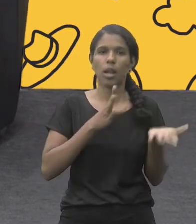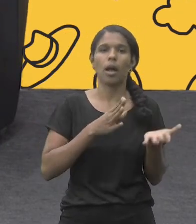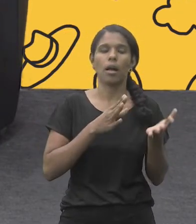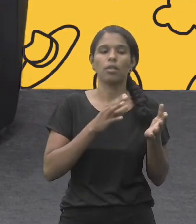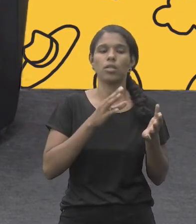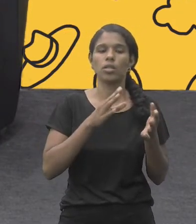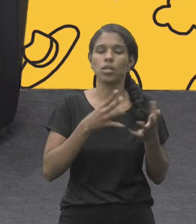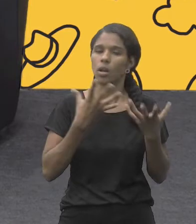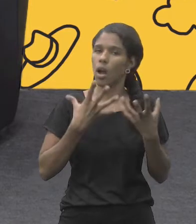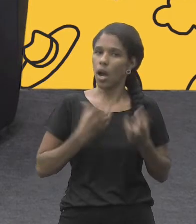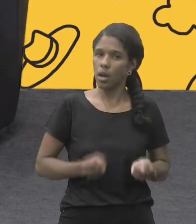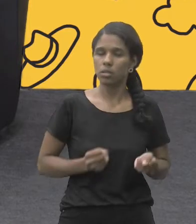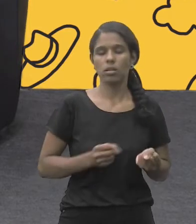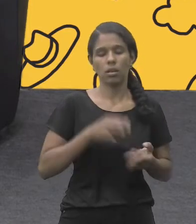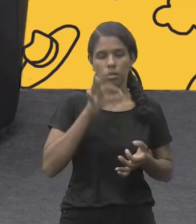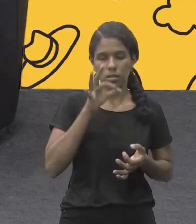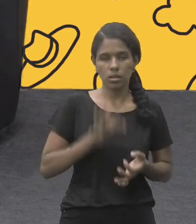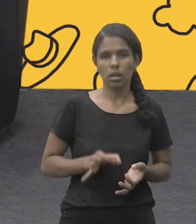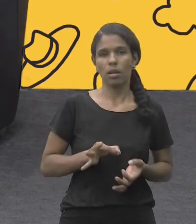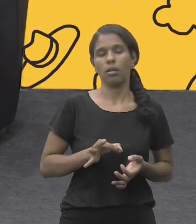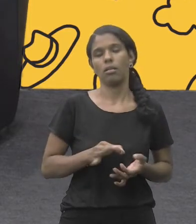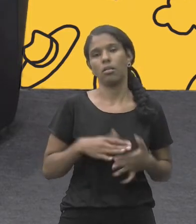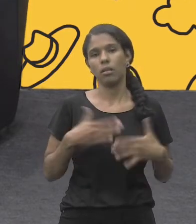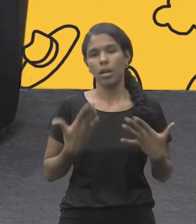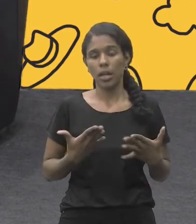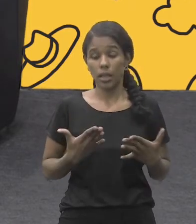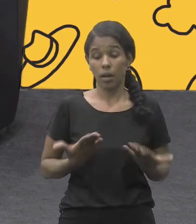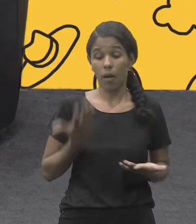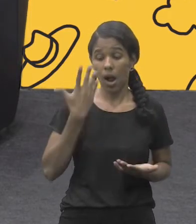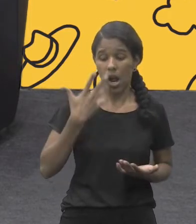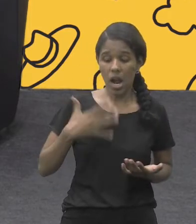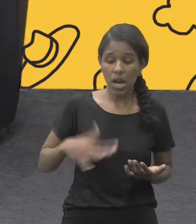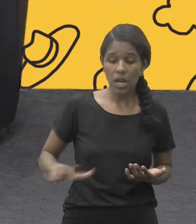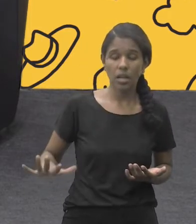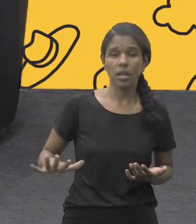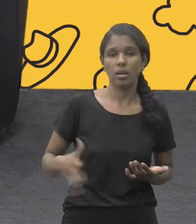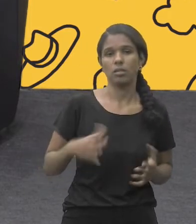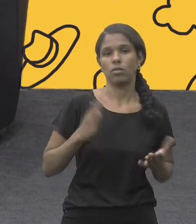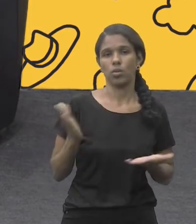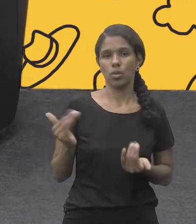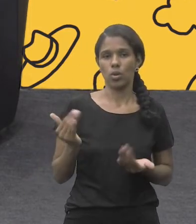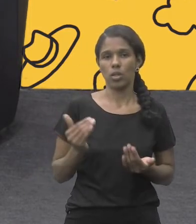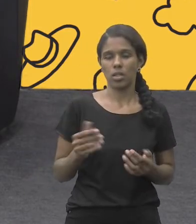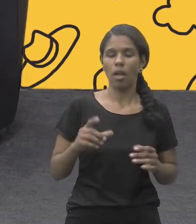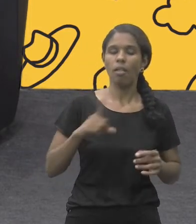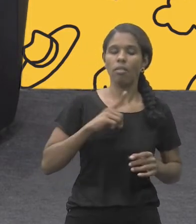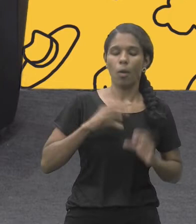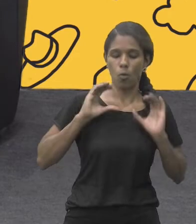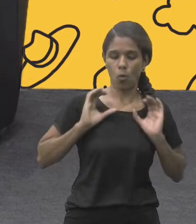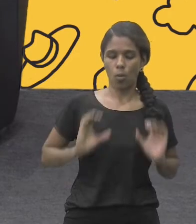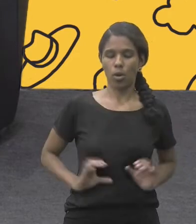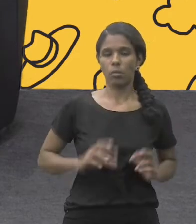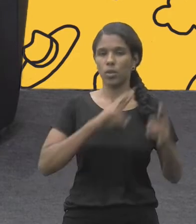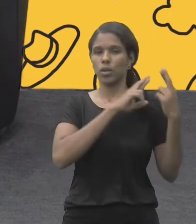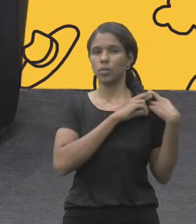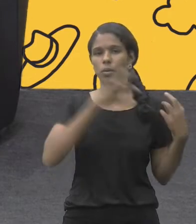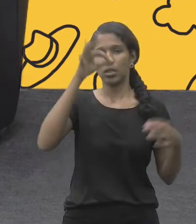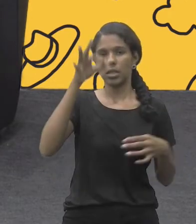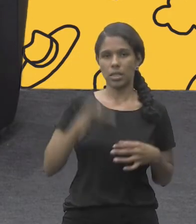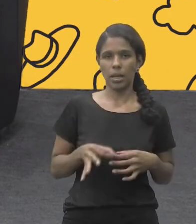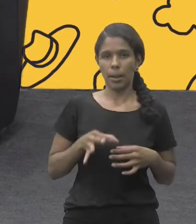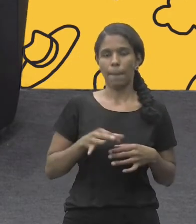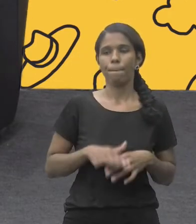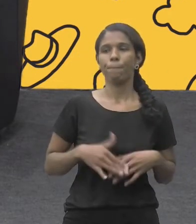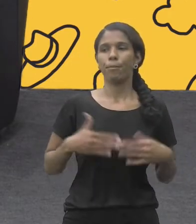a criança, o adolescente a crescer com essa disciplina, até para estudar, né? Ela tem que ter disciplina. Ajuda mesmo. E